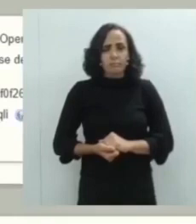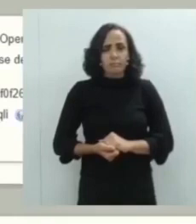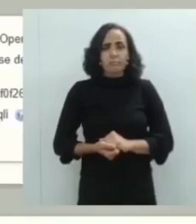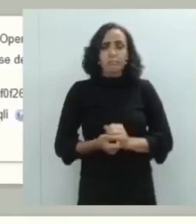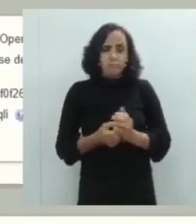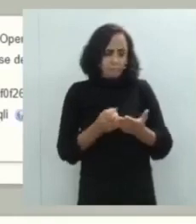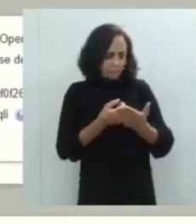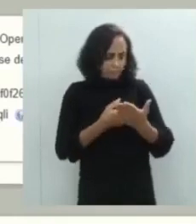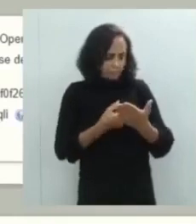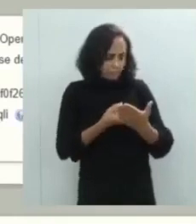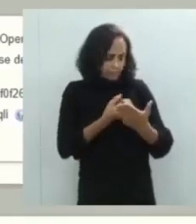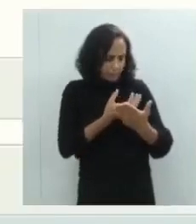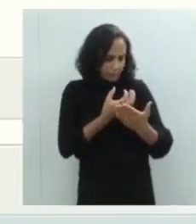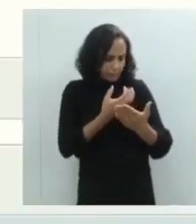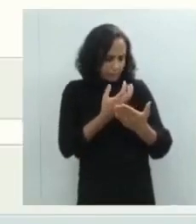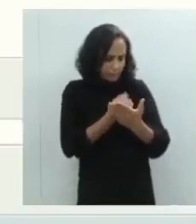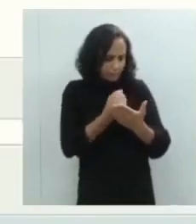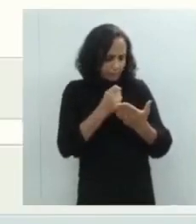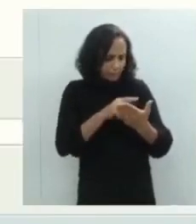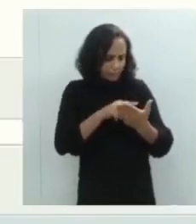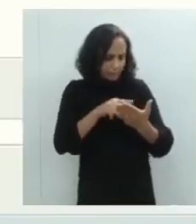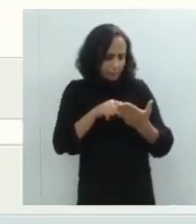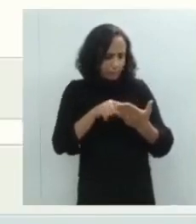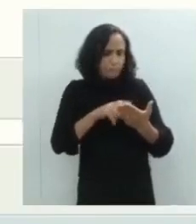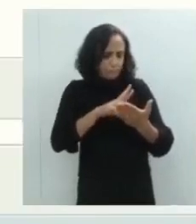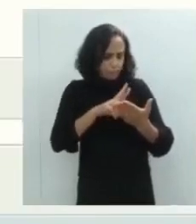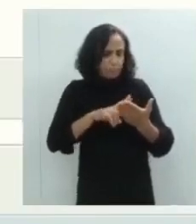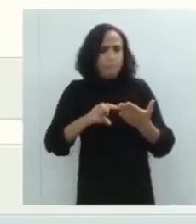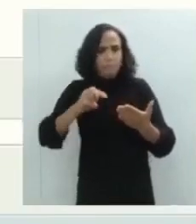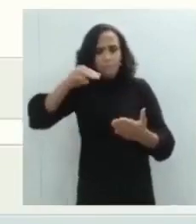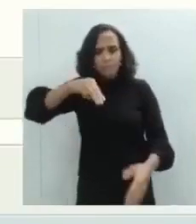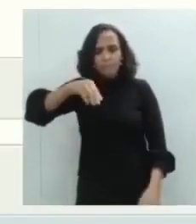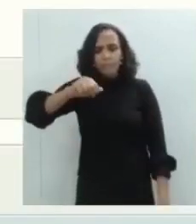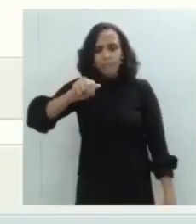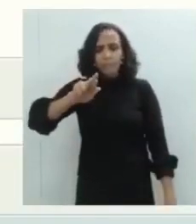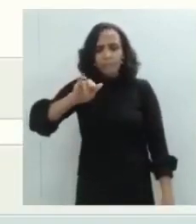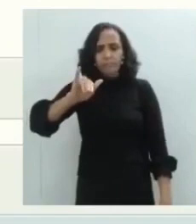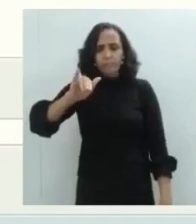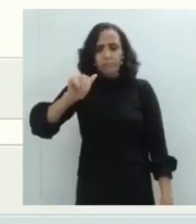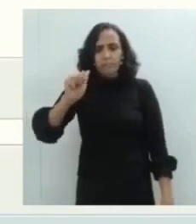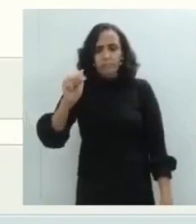Conferir se a ID de Maria realmente é 1. Aqui, ó.